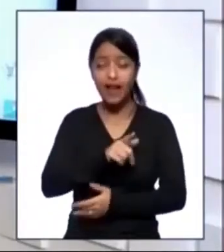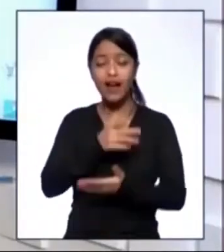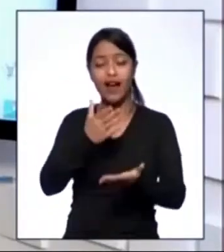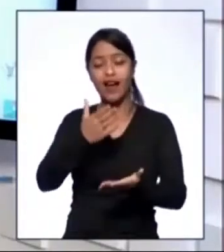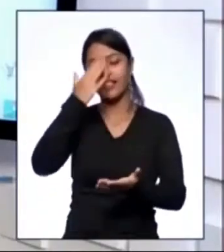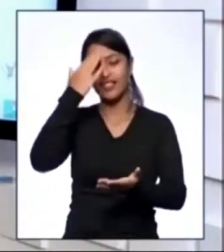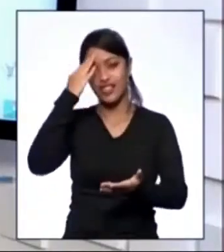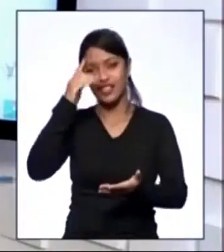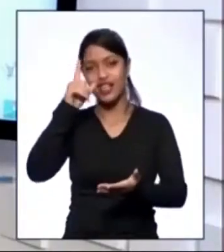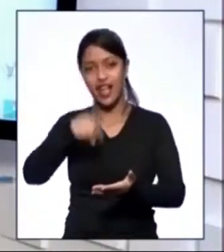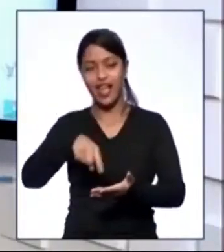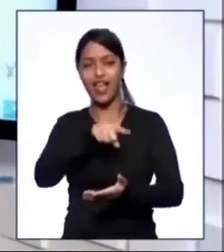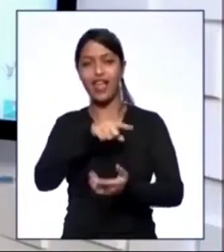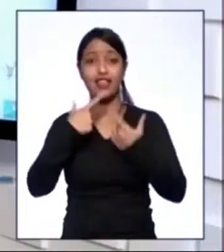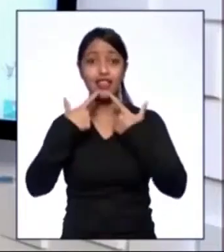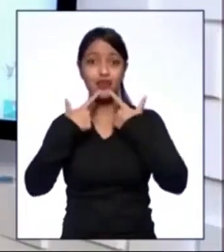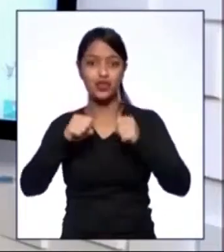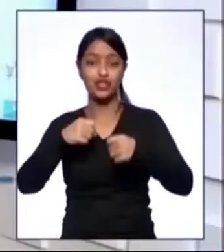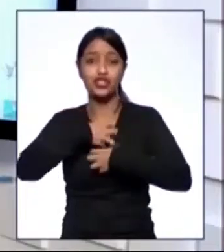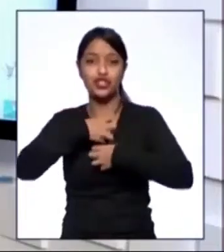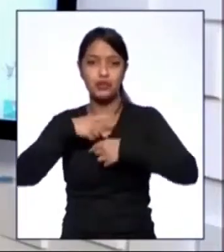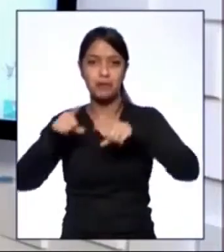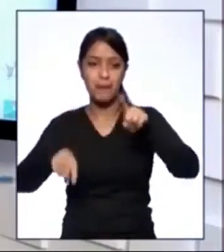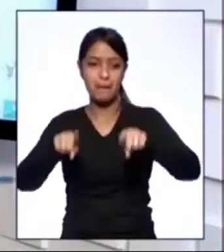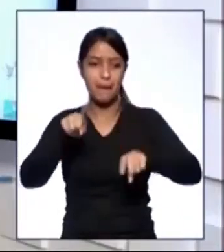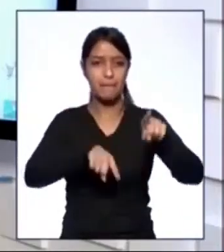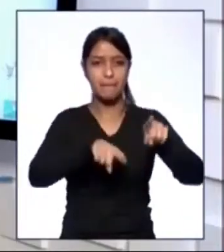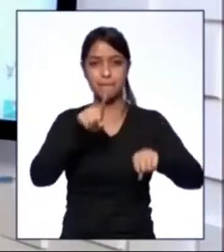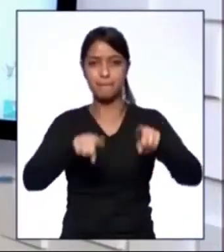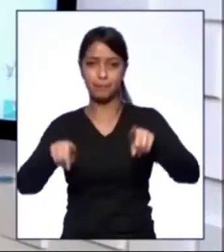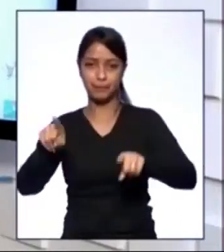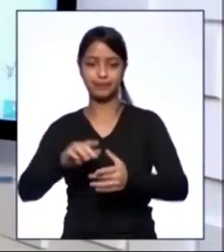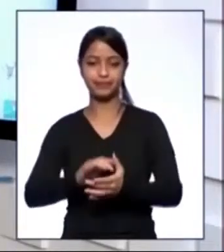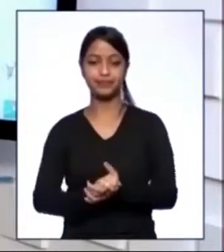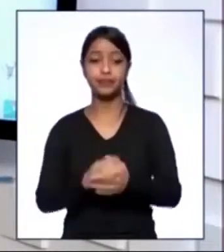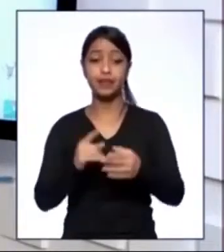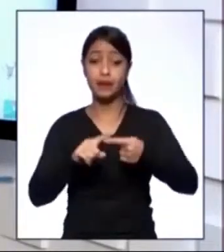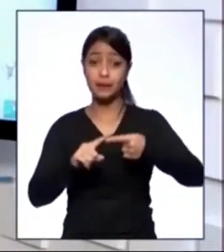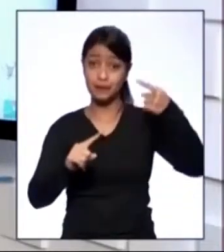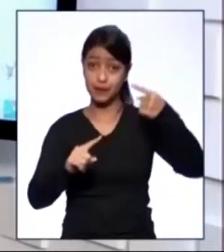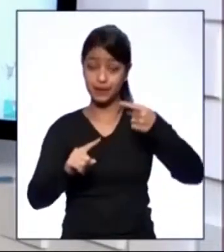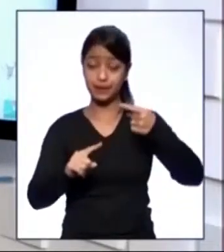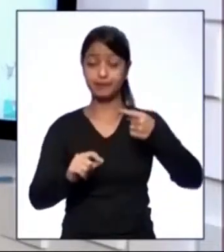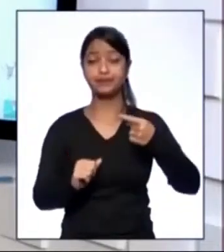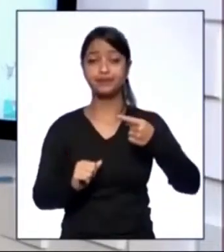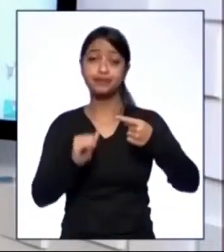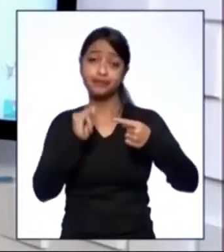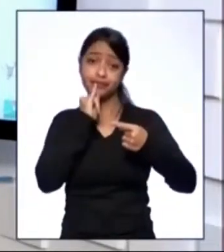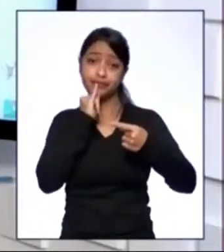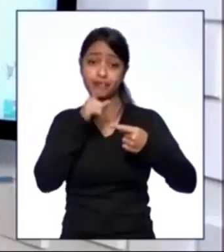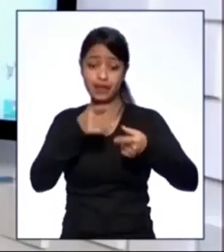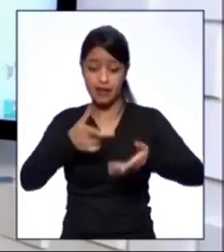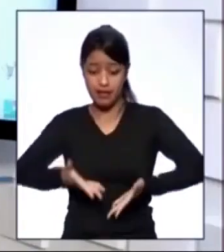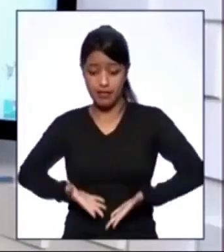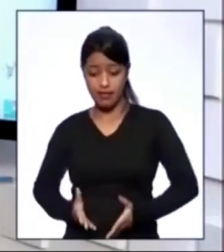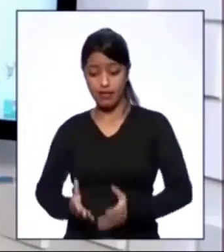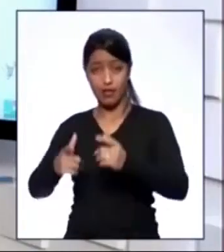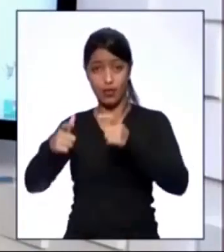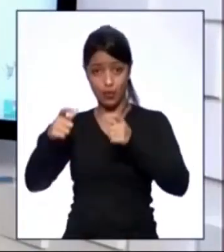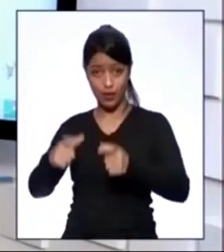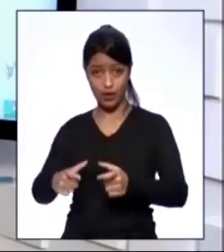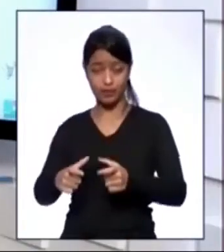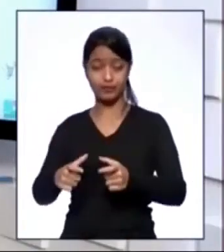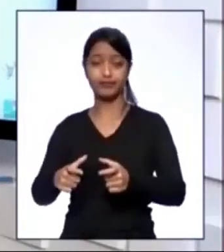variação linguística. Bom, então, primeiro, é importante a gente saber que dependendo do lugar onde nós nascemos, né, a